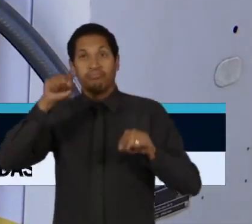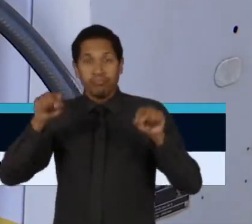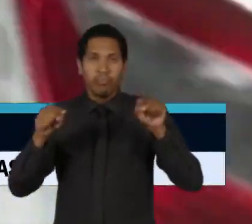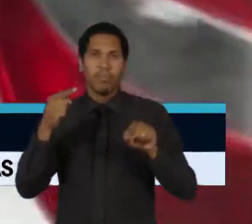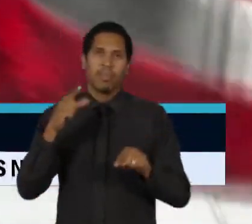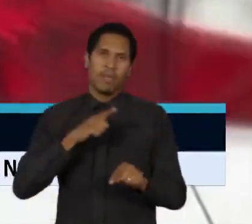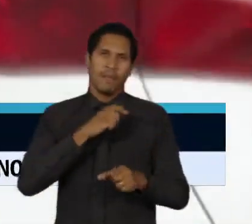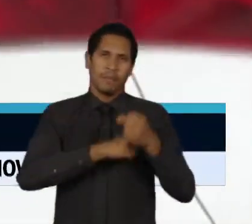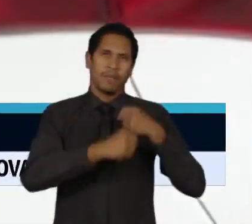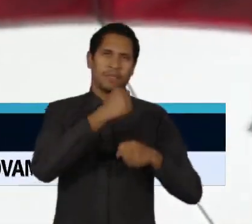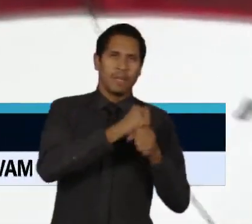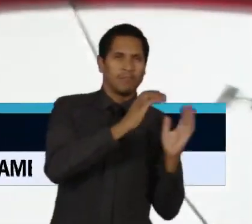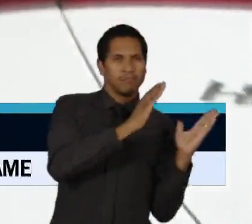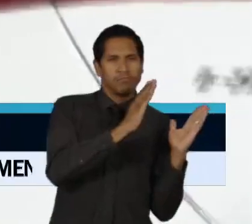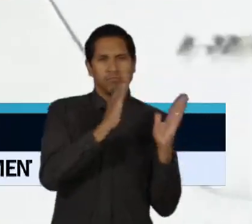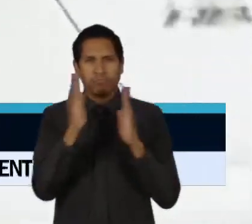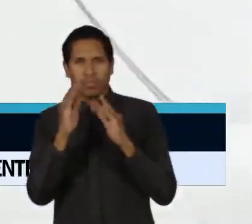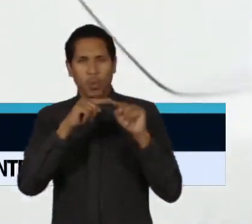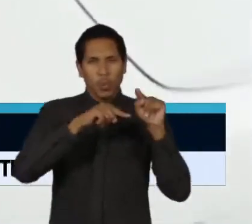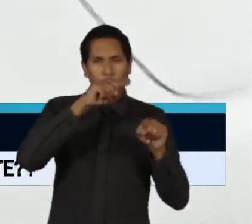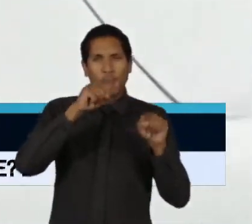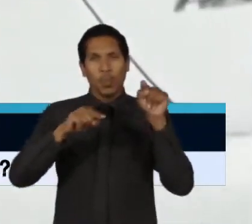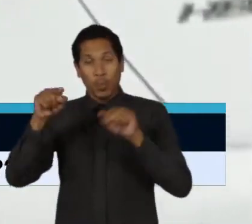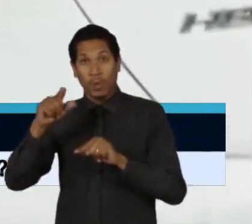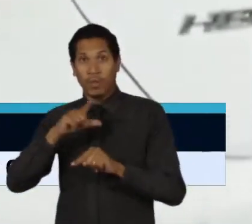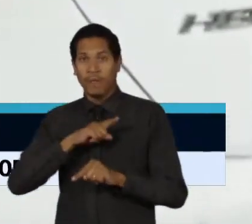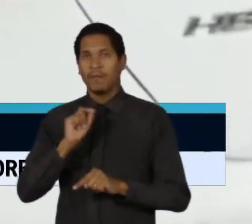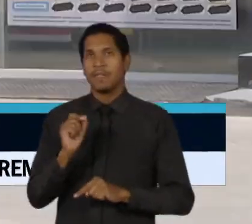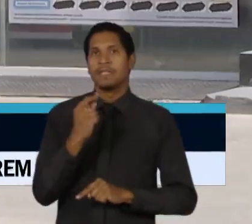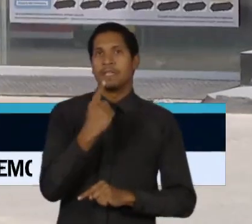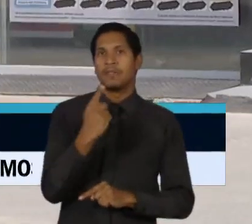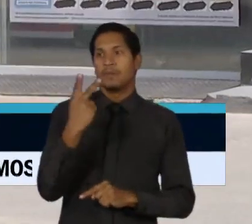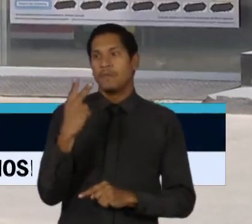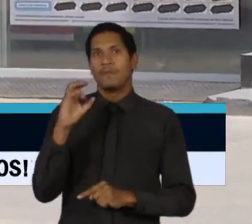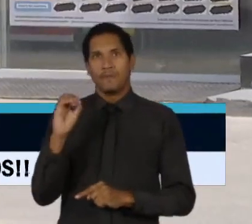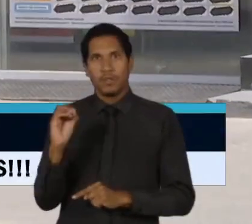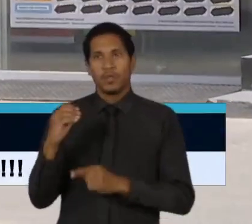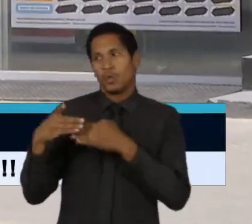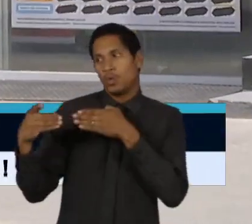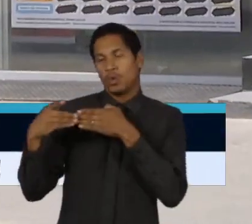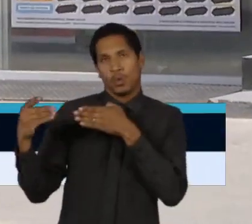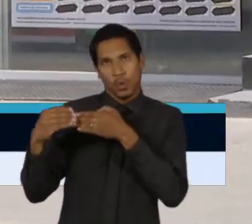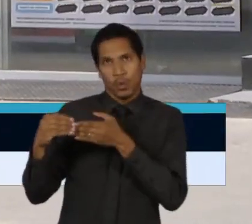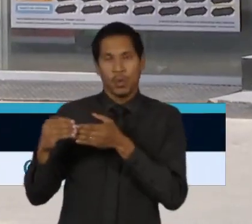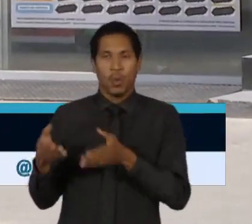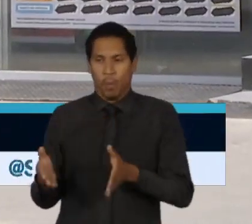passado, onde depois de chegar a mais de 120 dólares o barril, o petróleo cedeu e foi a 80.